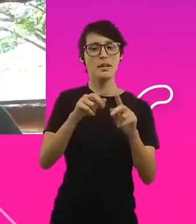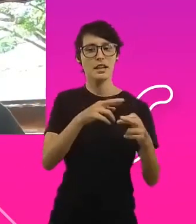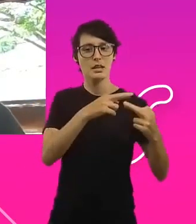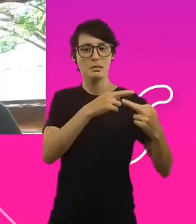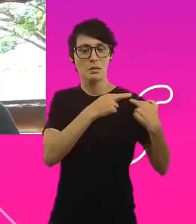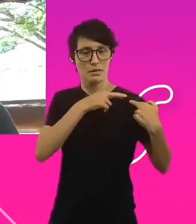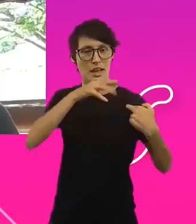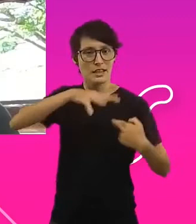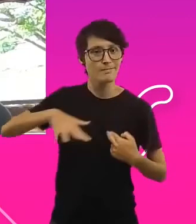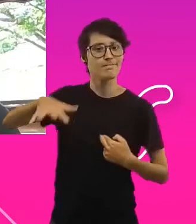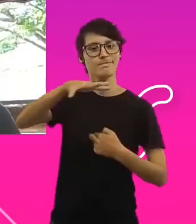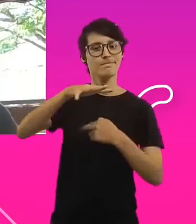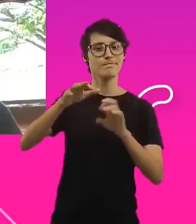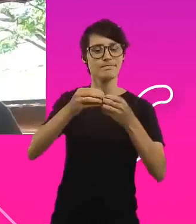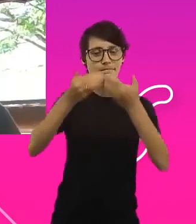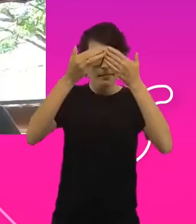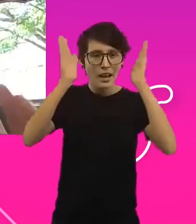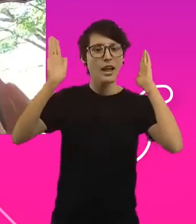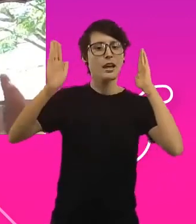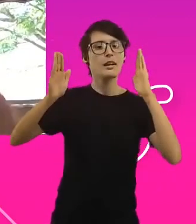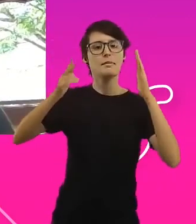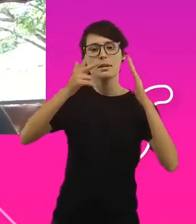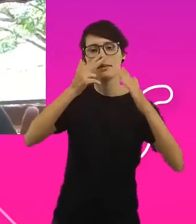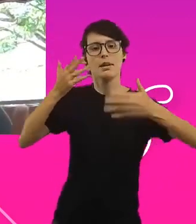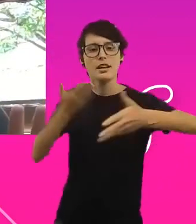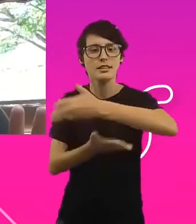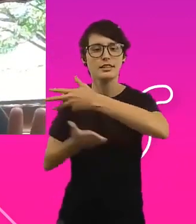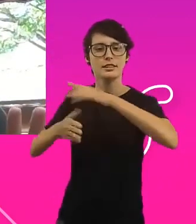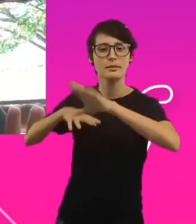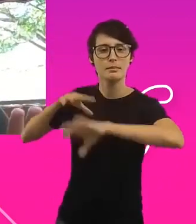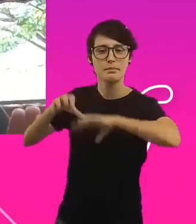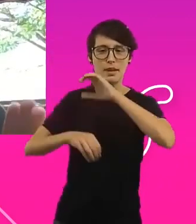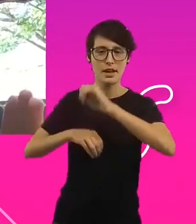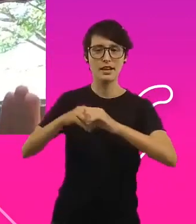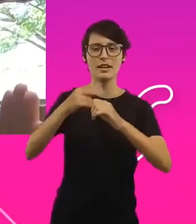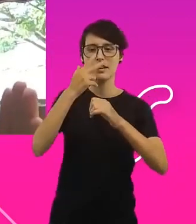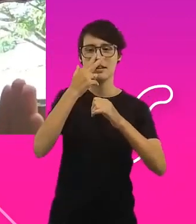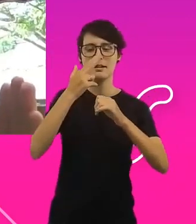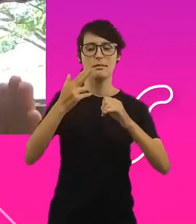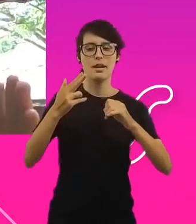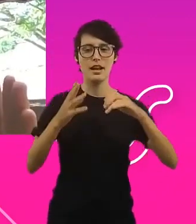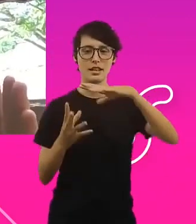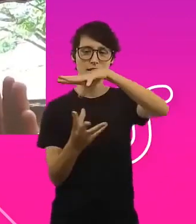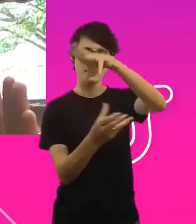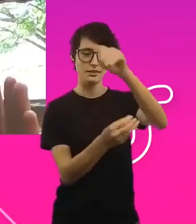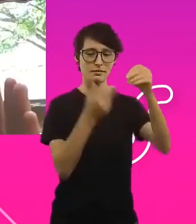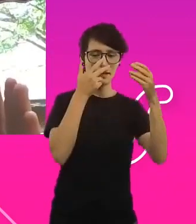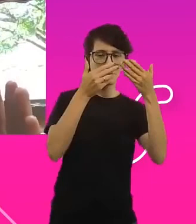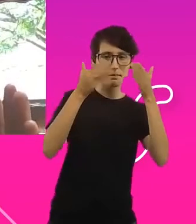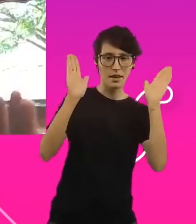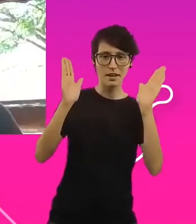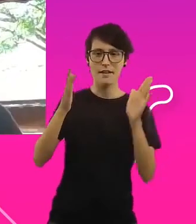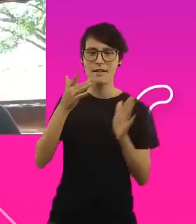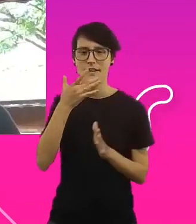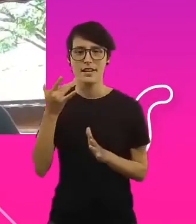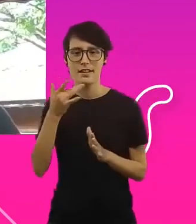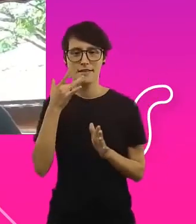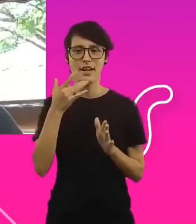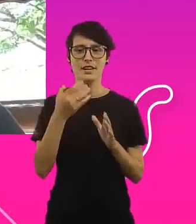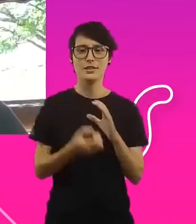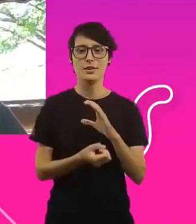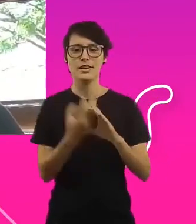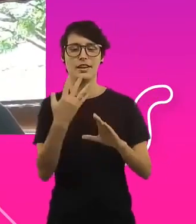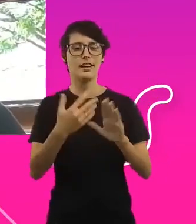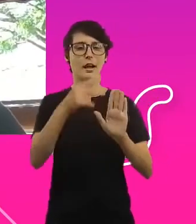mercado se colocar para ela. Então a gente precisa abrir uma porta de dois mundos. É muito fácil a gente fazer programas de